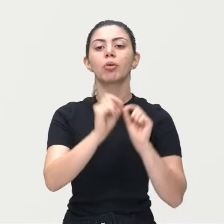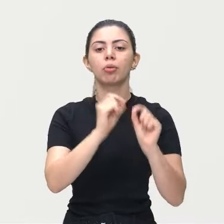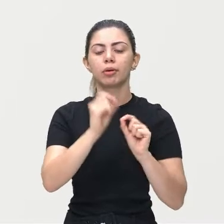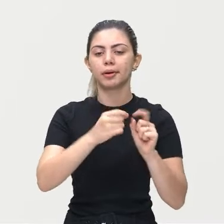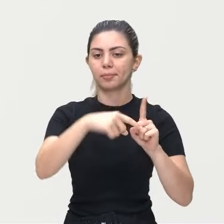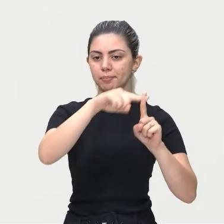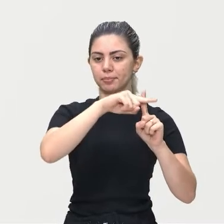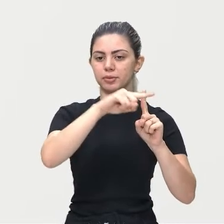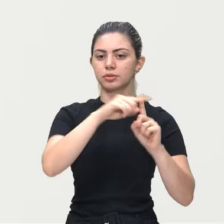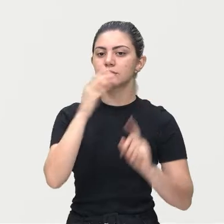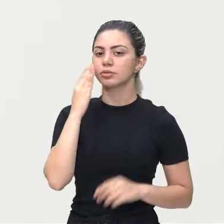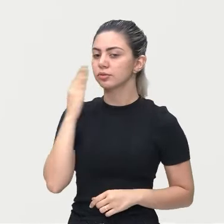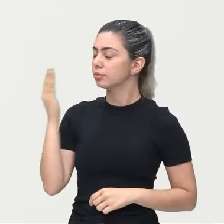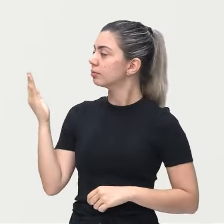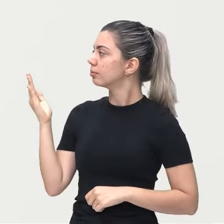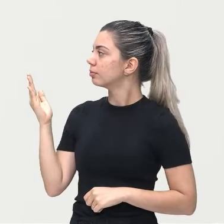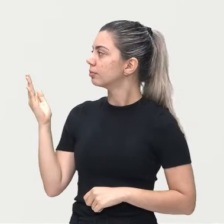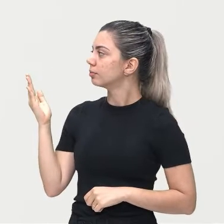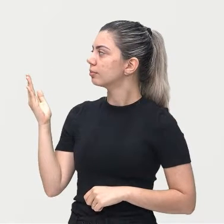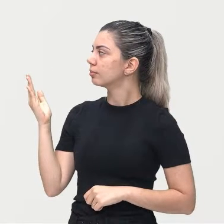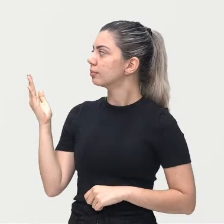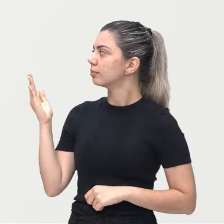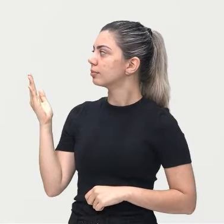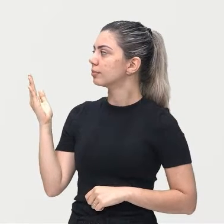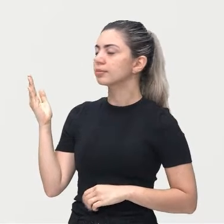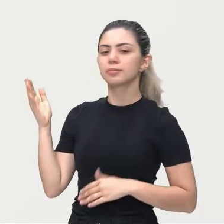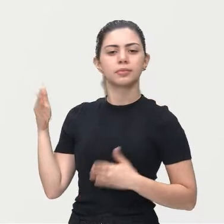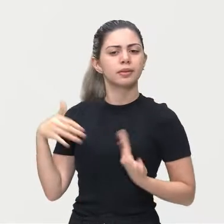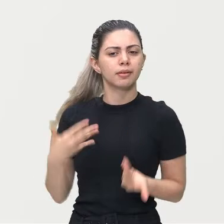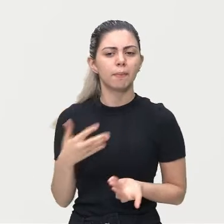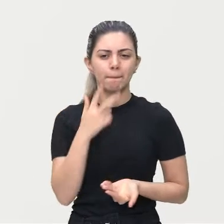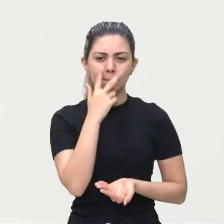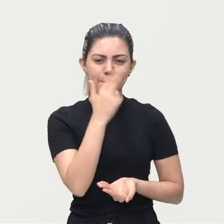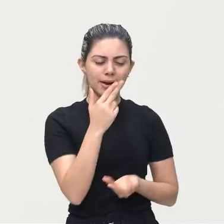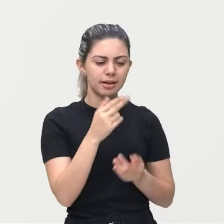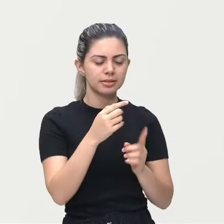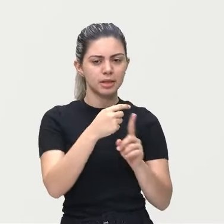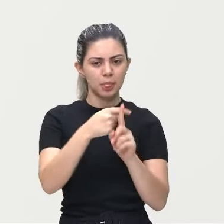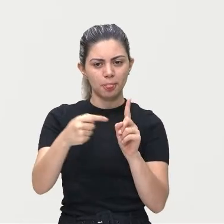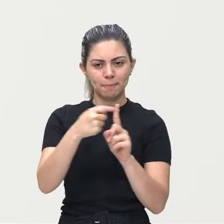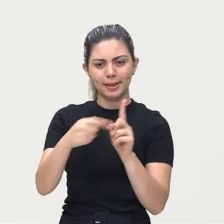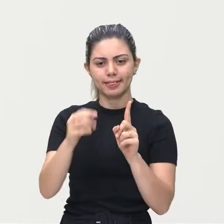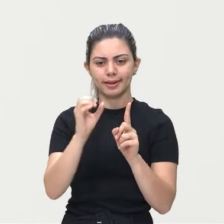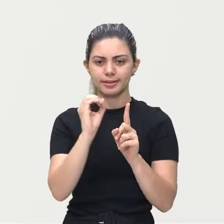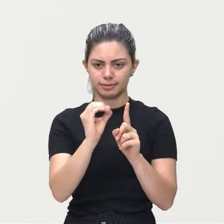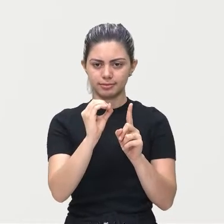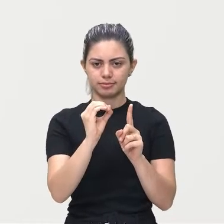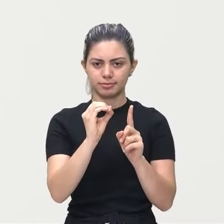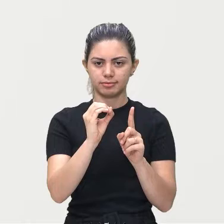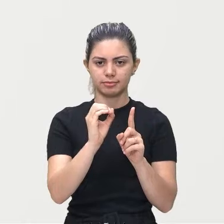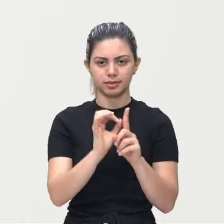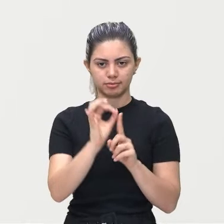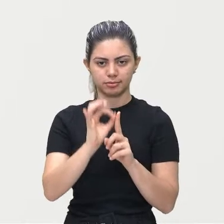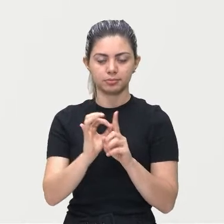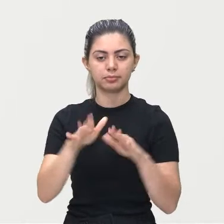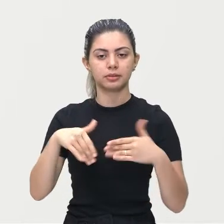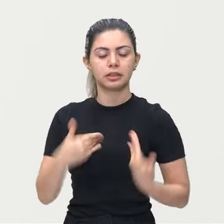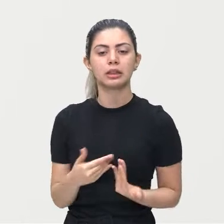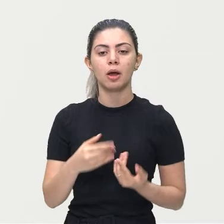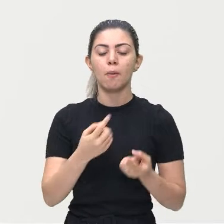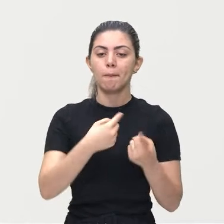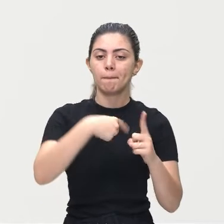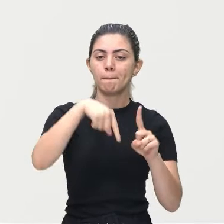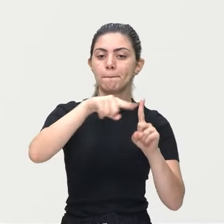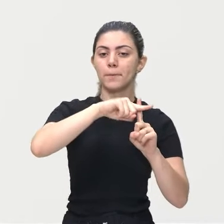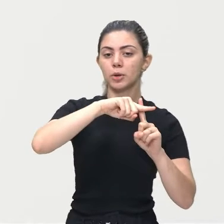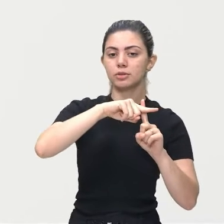vamos entender como positivo. E aqui é como se nós tivéssemos 0 graus Celsius, o meião, ó. Então, temperaturas